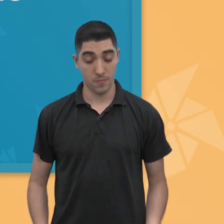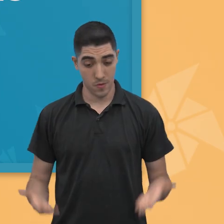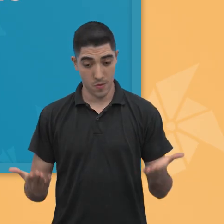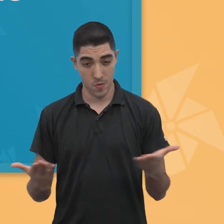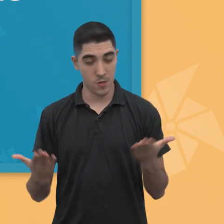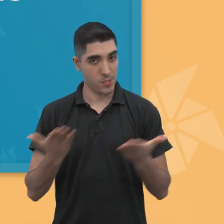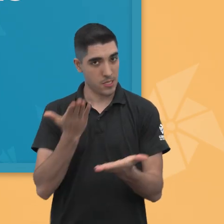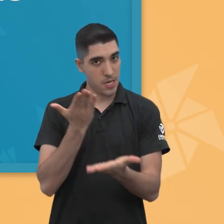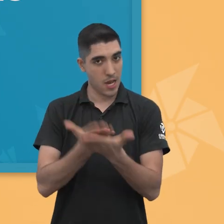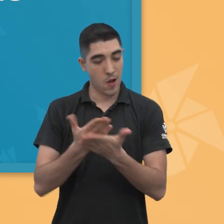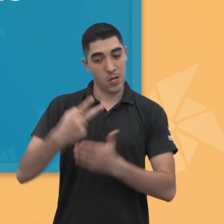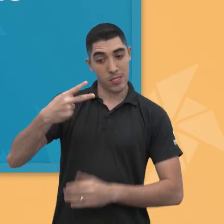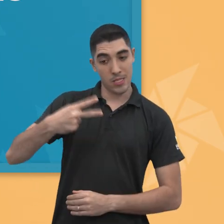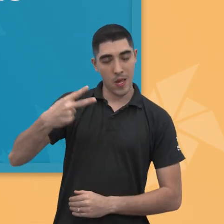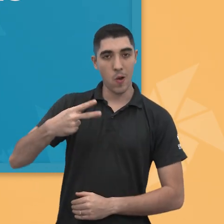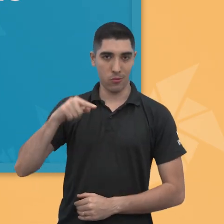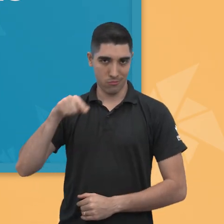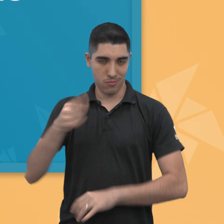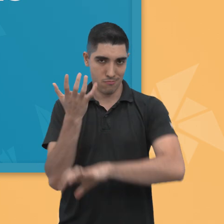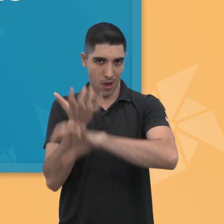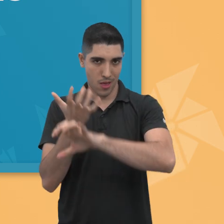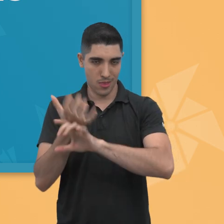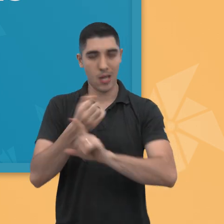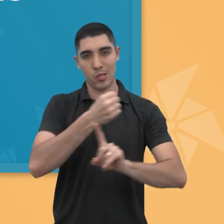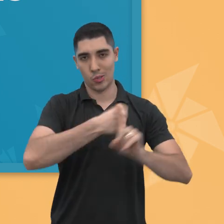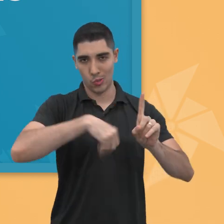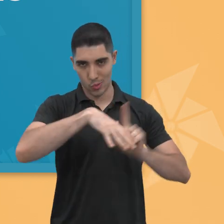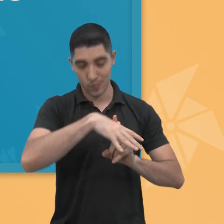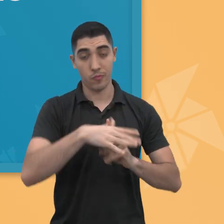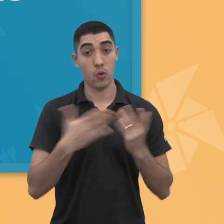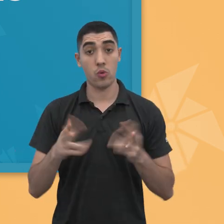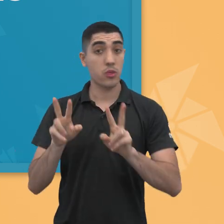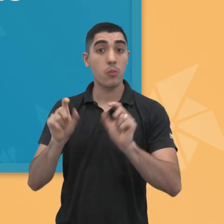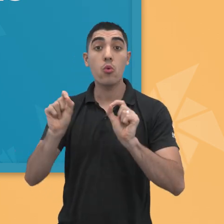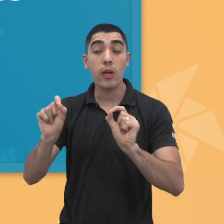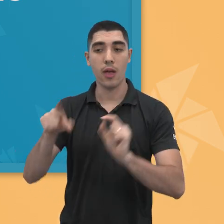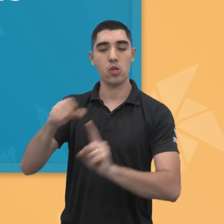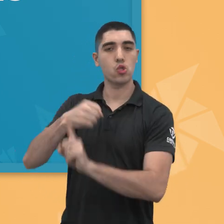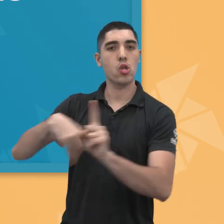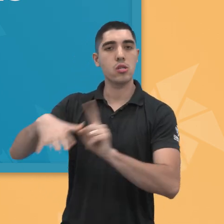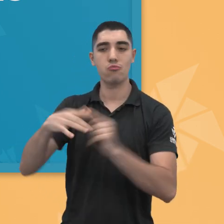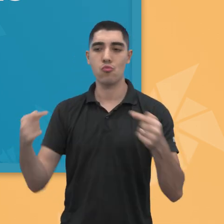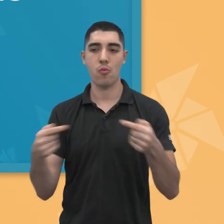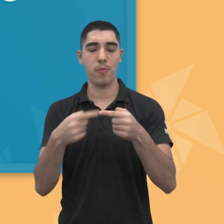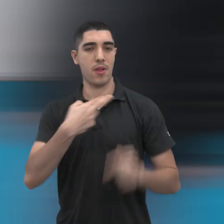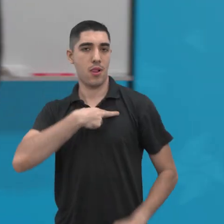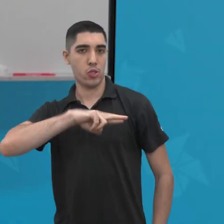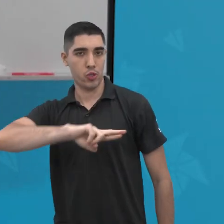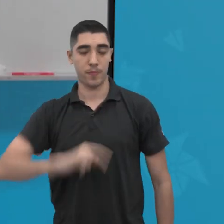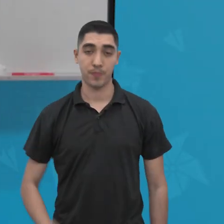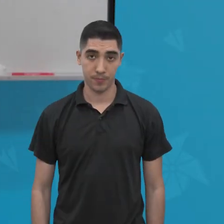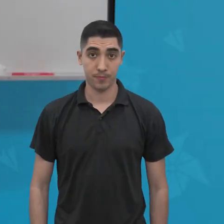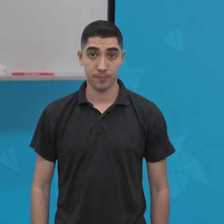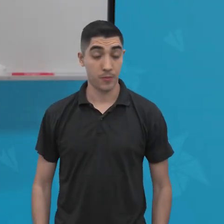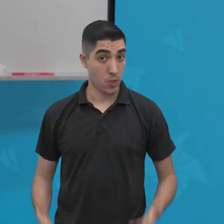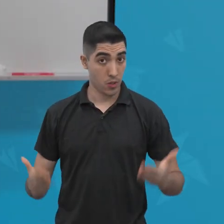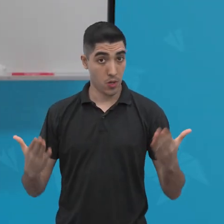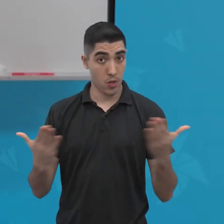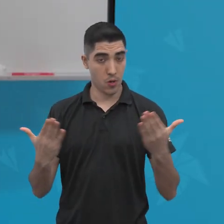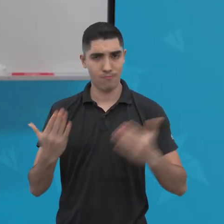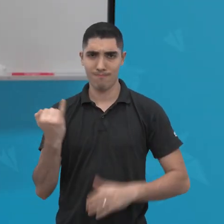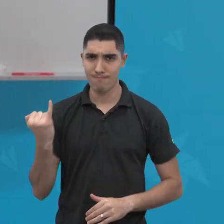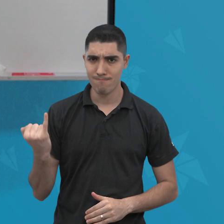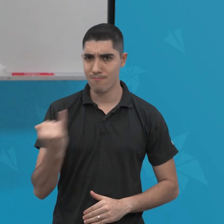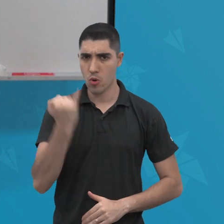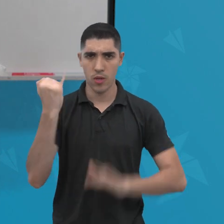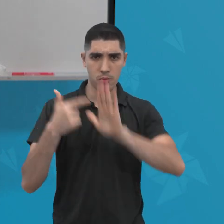Estamos aqui para a segunda aula de Sociologia e o tema de hoje é Sociologia das Religiões. O primeiro ponto